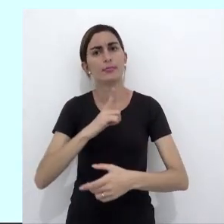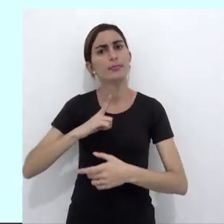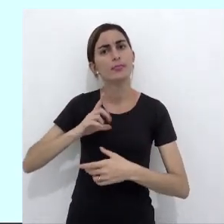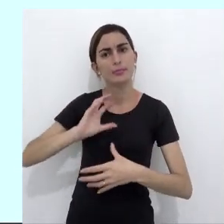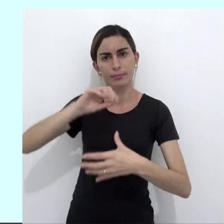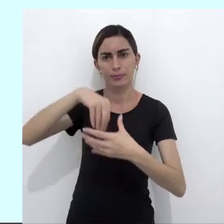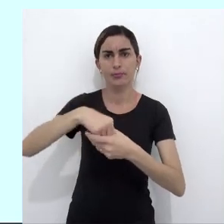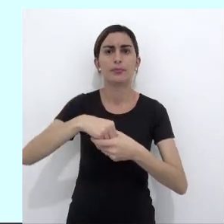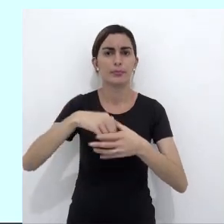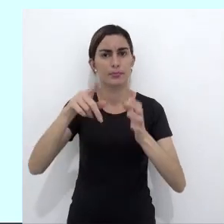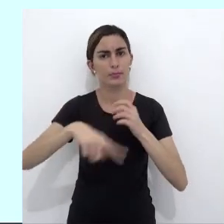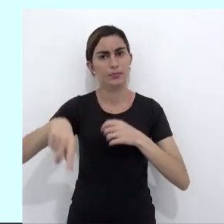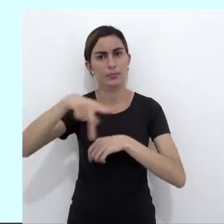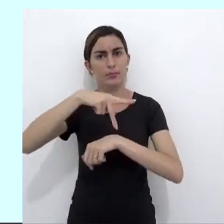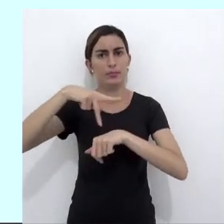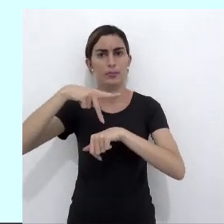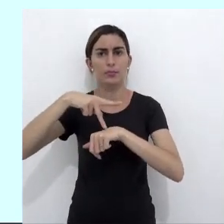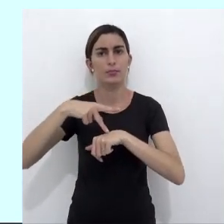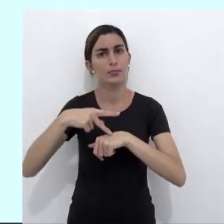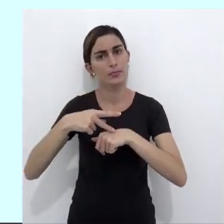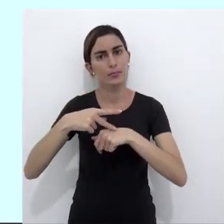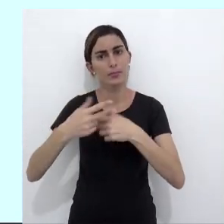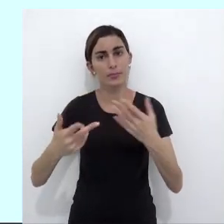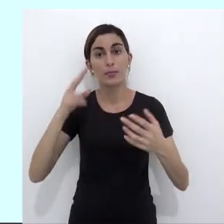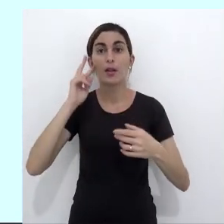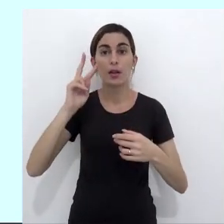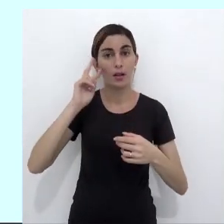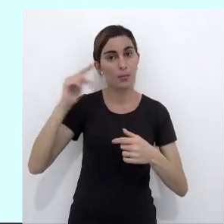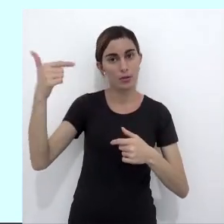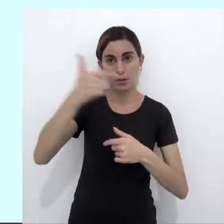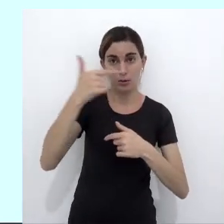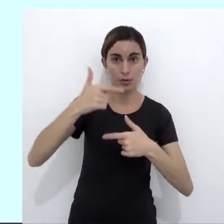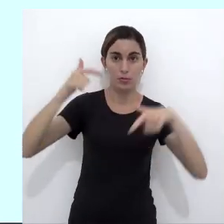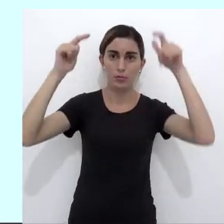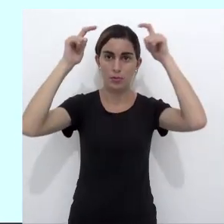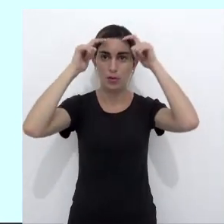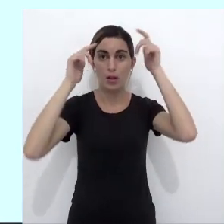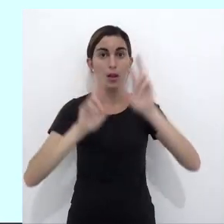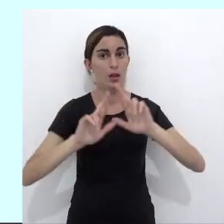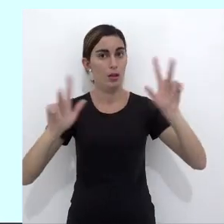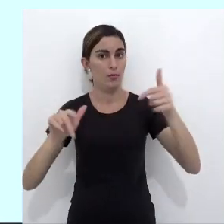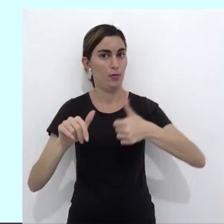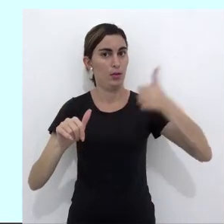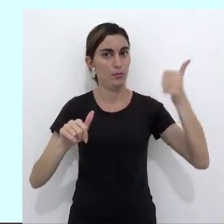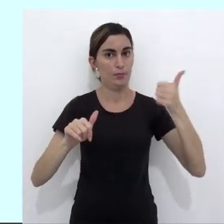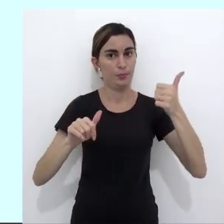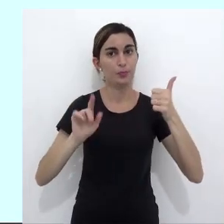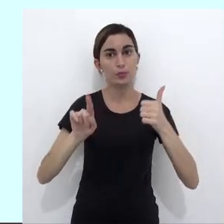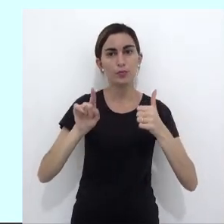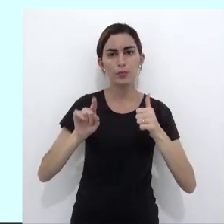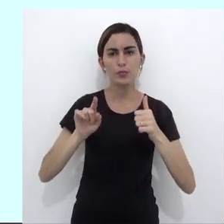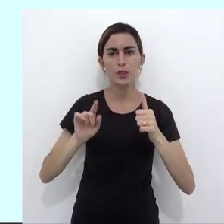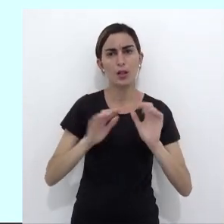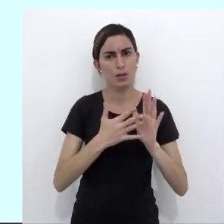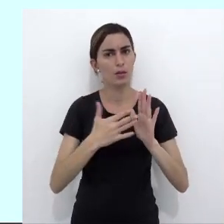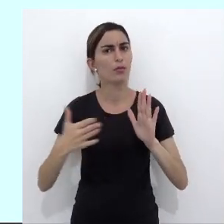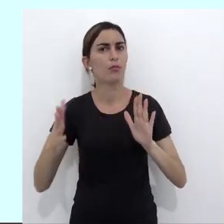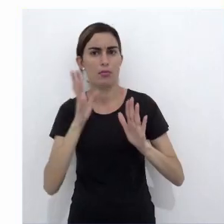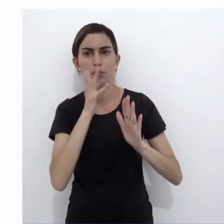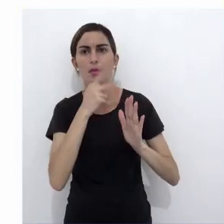existentes no nosso país. Lembrando que o segundo reinado, diferentemente do primeiro, ele foi muito longo.